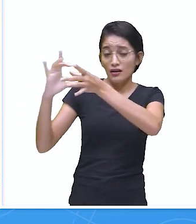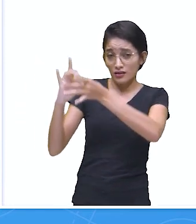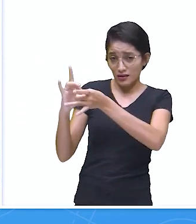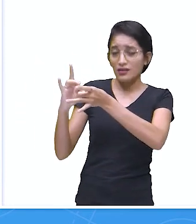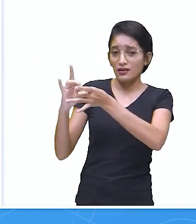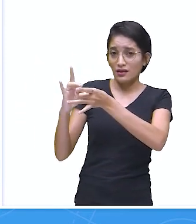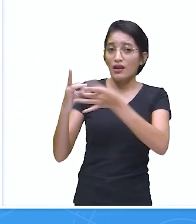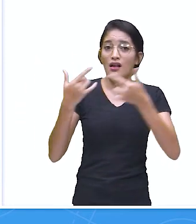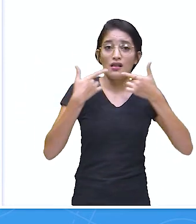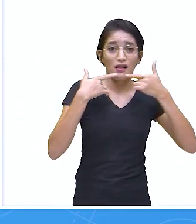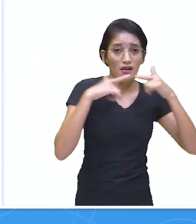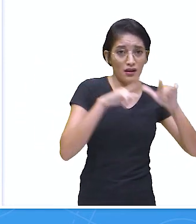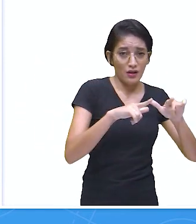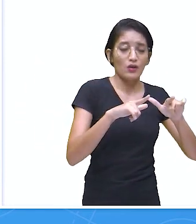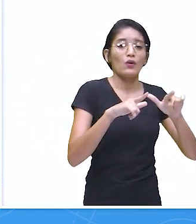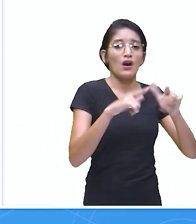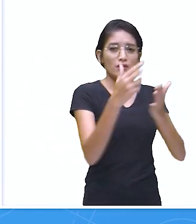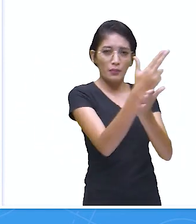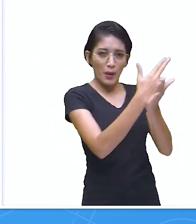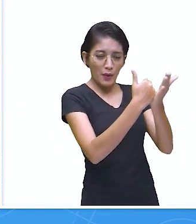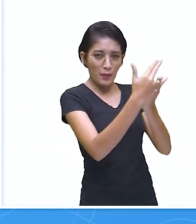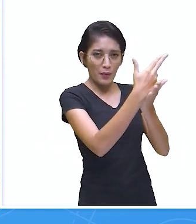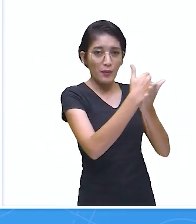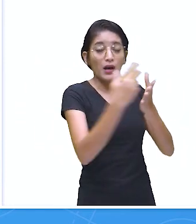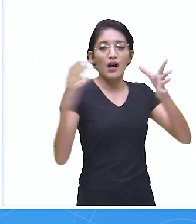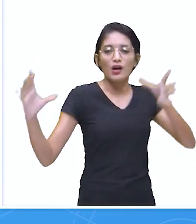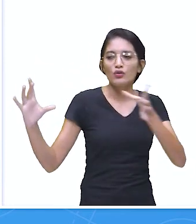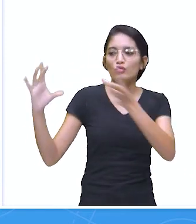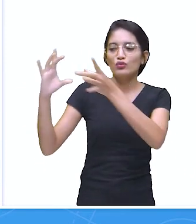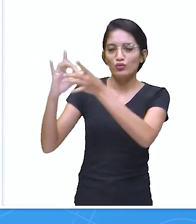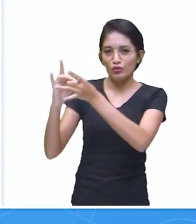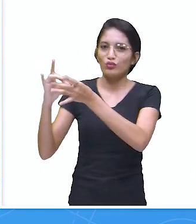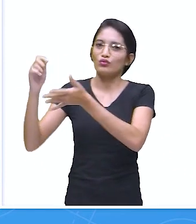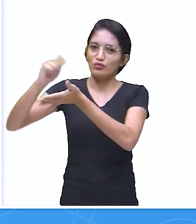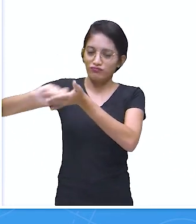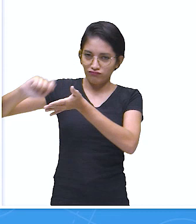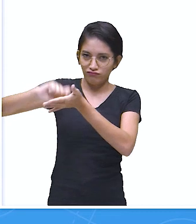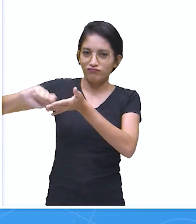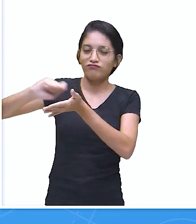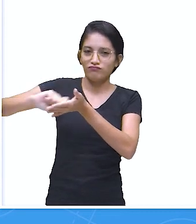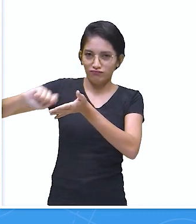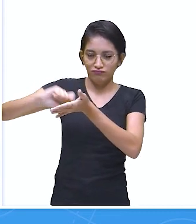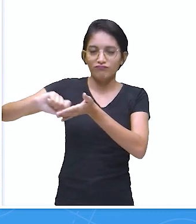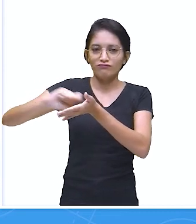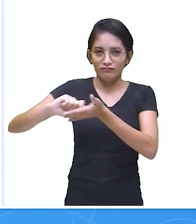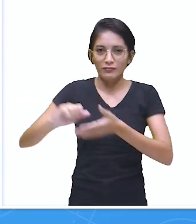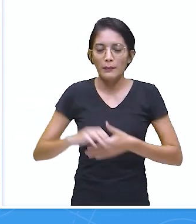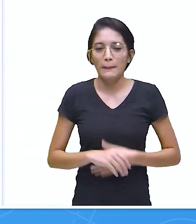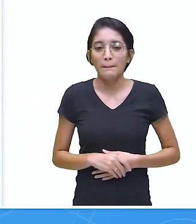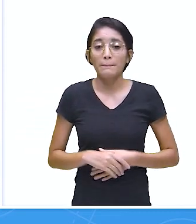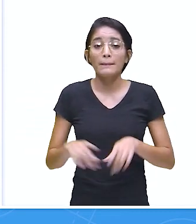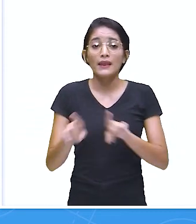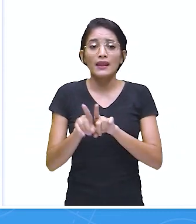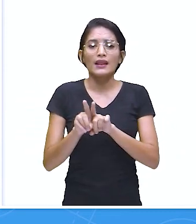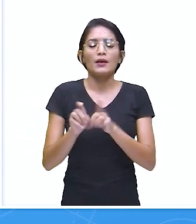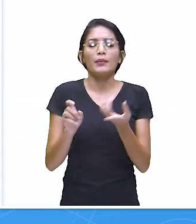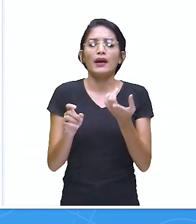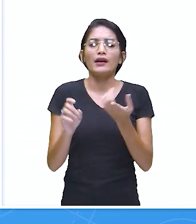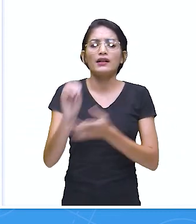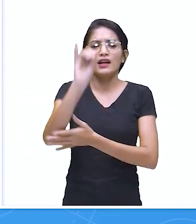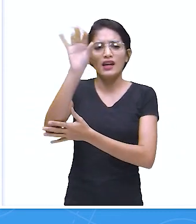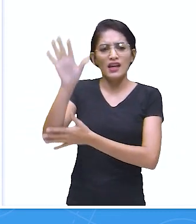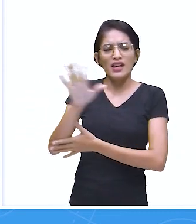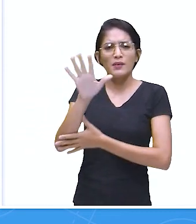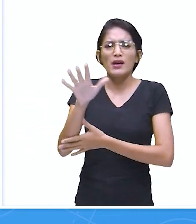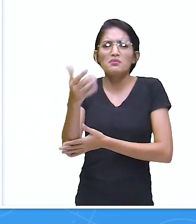linguagem verbal, que é a escrita, né, ao desenho expressivo, que é a linguagem não verbal, imagens